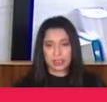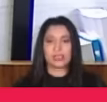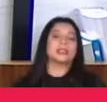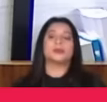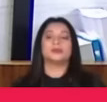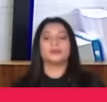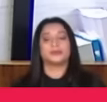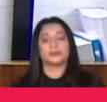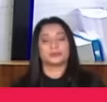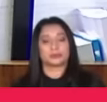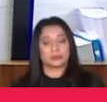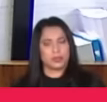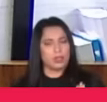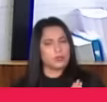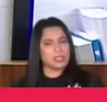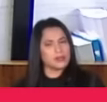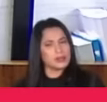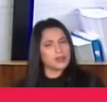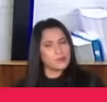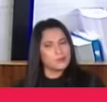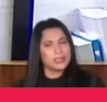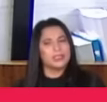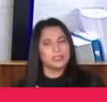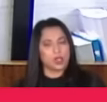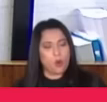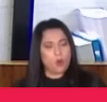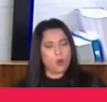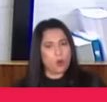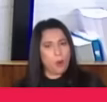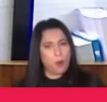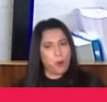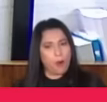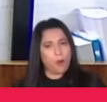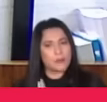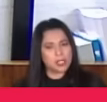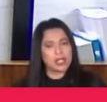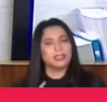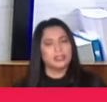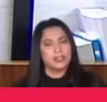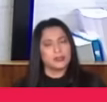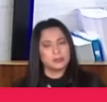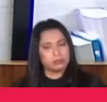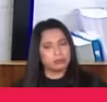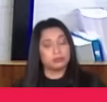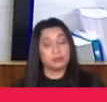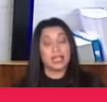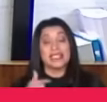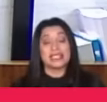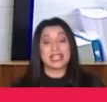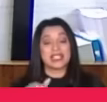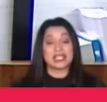mostrando que era uma atitude coordenada de um grupo golpista, que fez isso 7 de setembro de